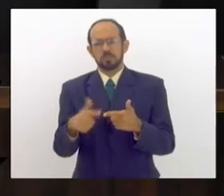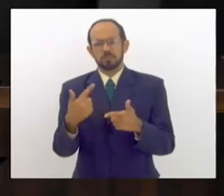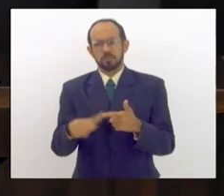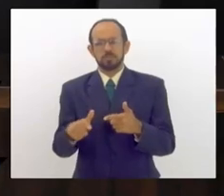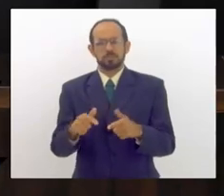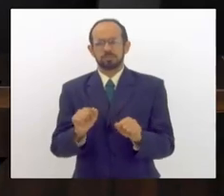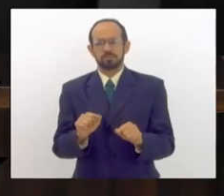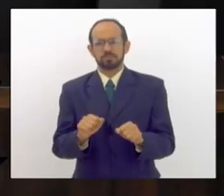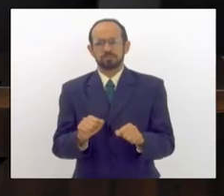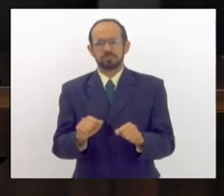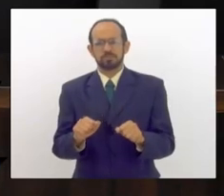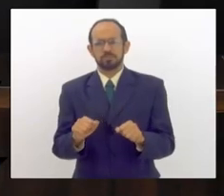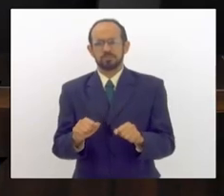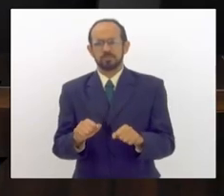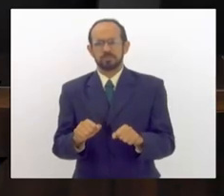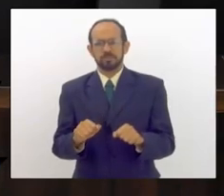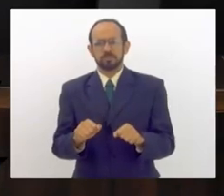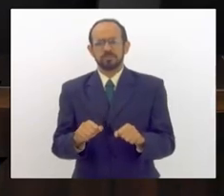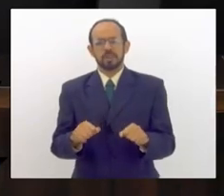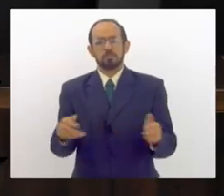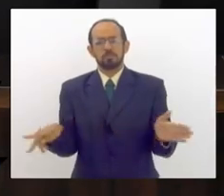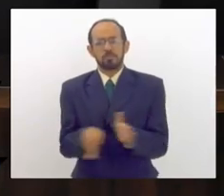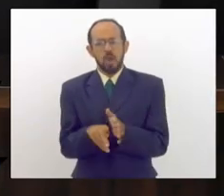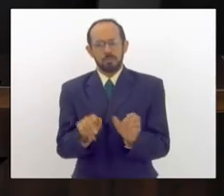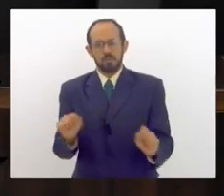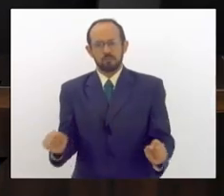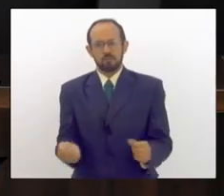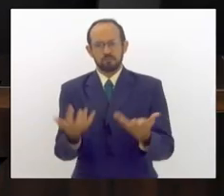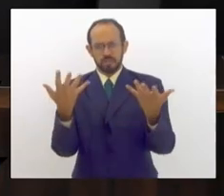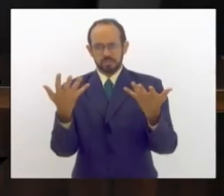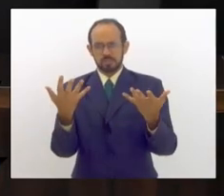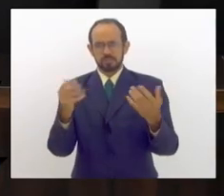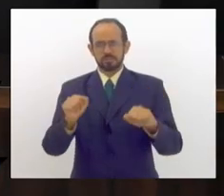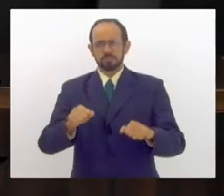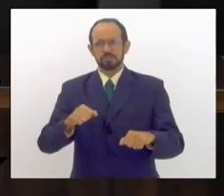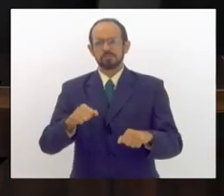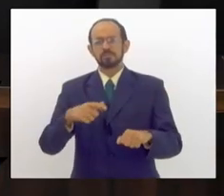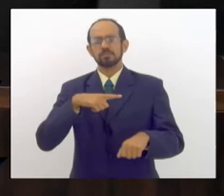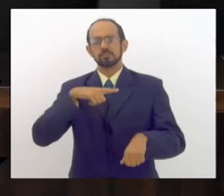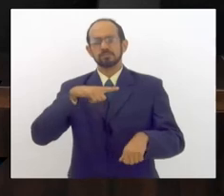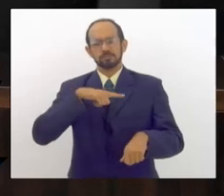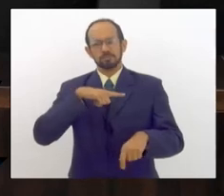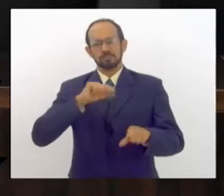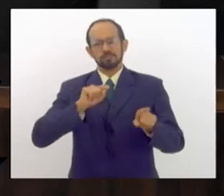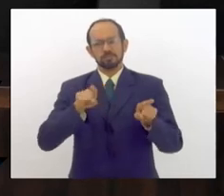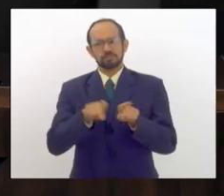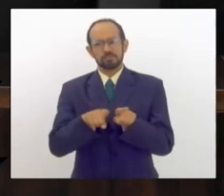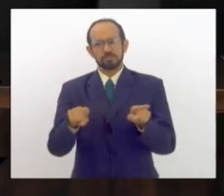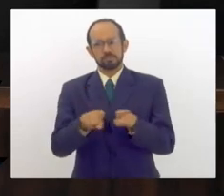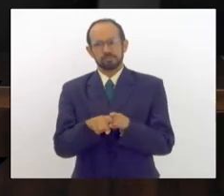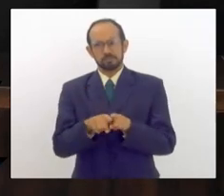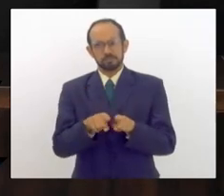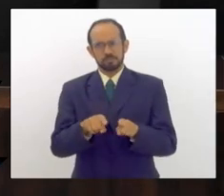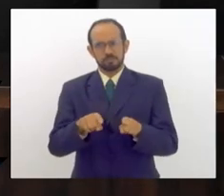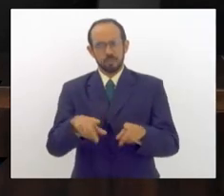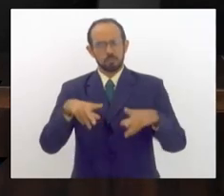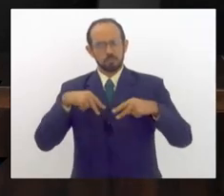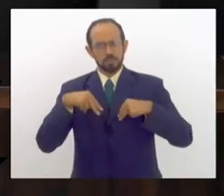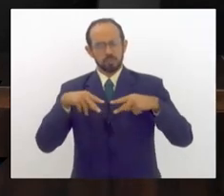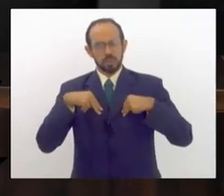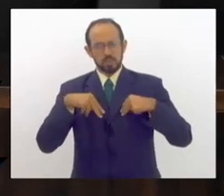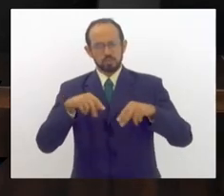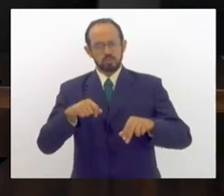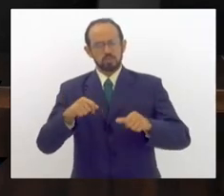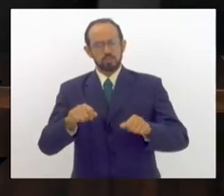diante da própria festa em si. Então, teremos aqui o privilégio de debatermos